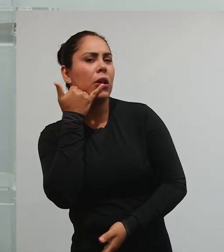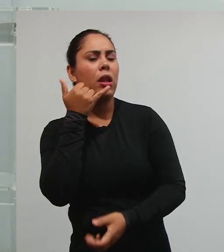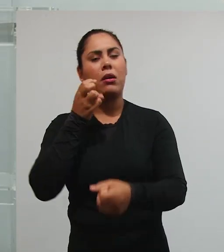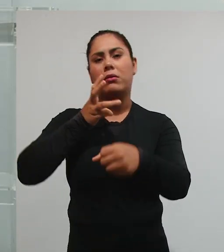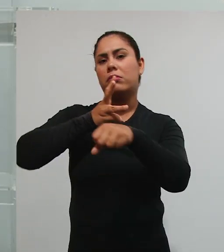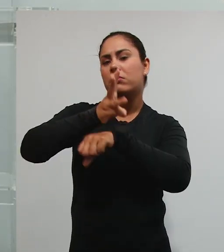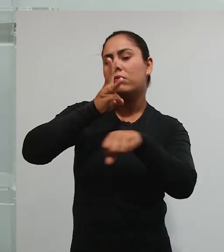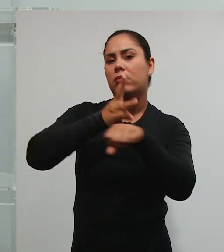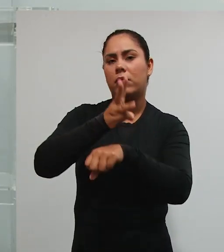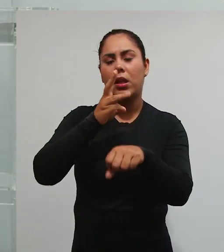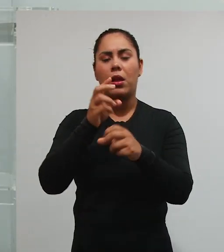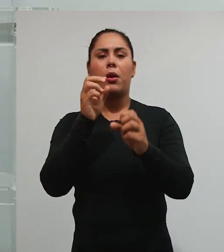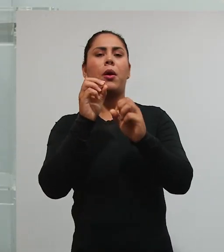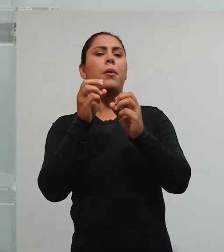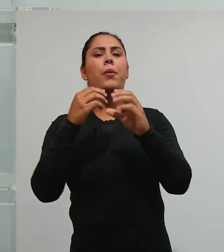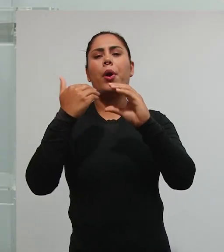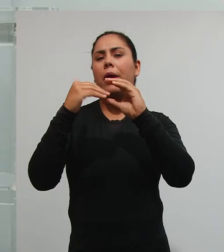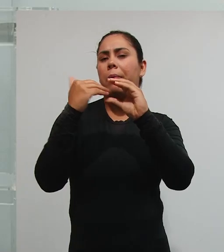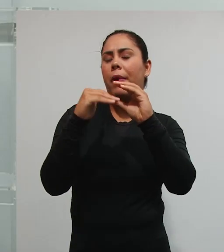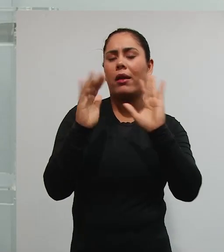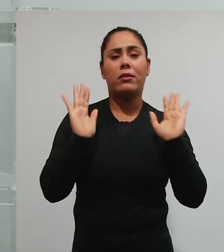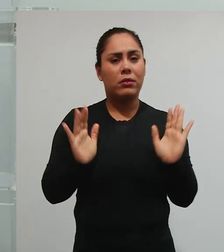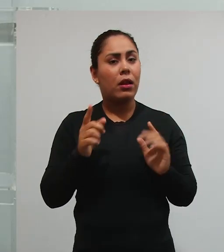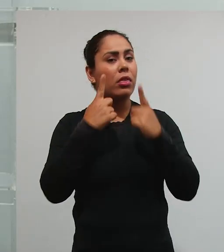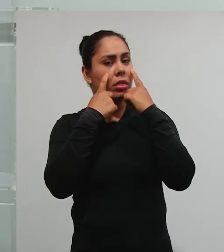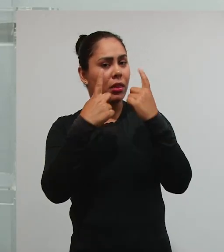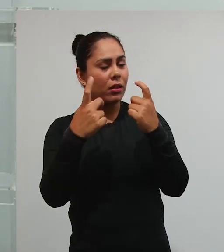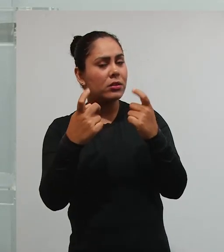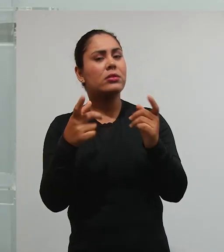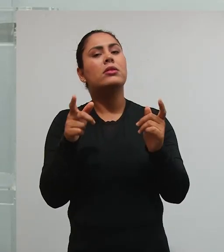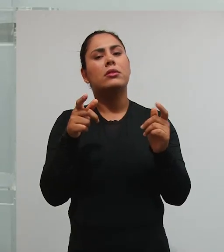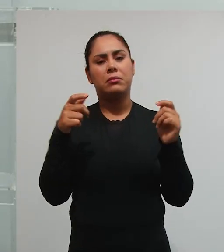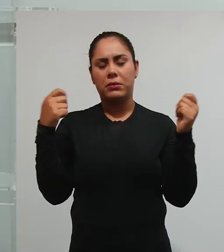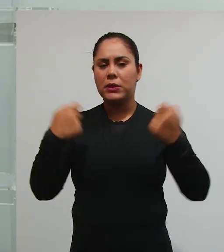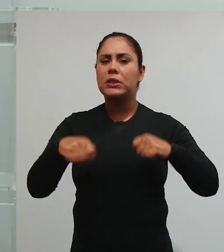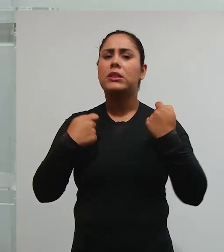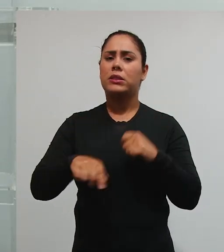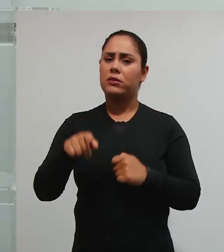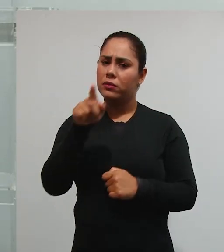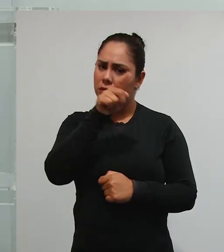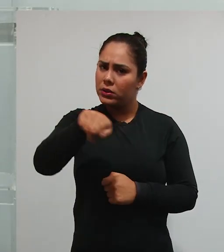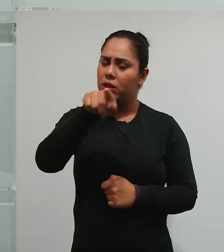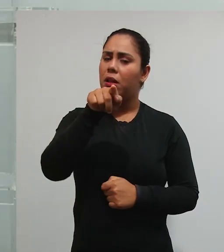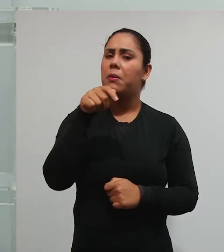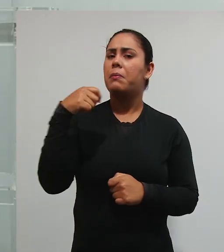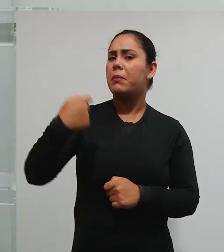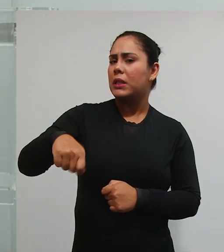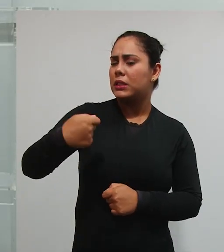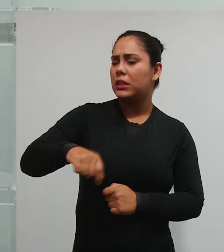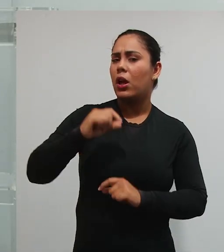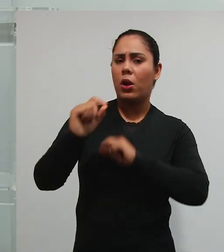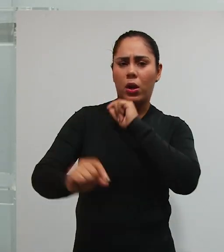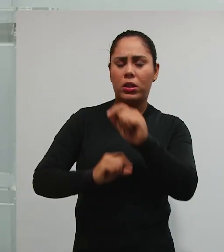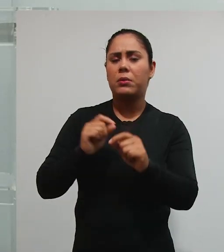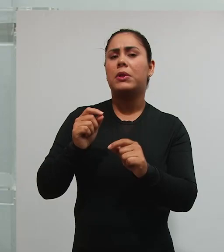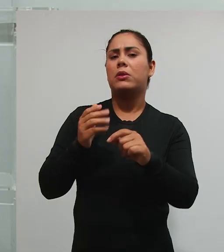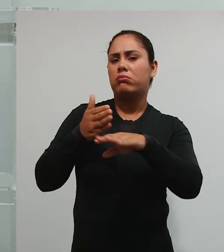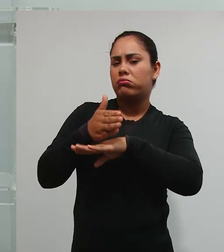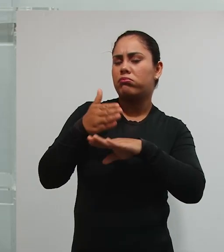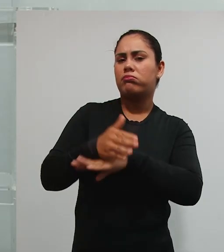seja pelo WhatsApp, que seja por e-mail. Né? É interessante, você tende a ter uma